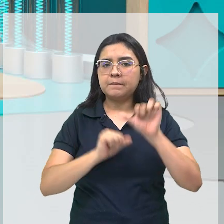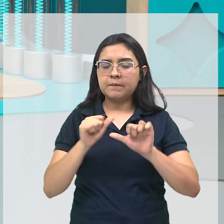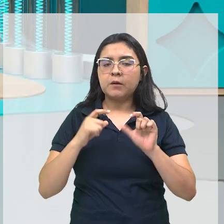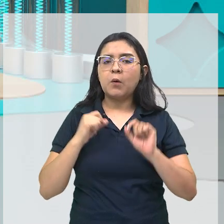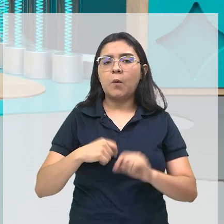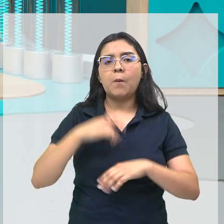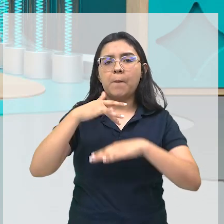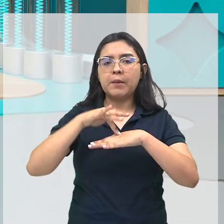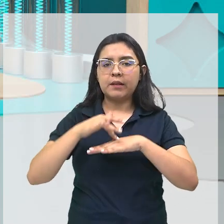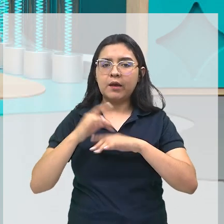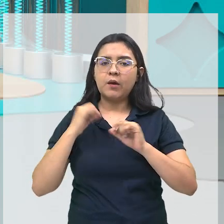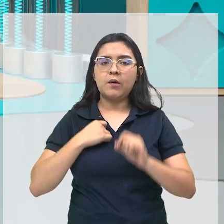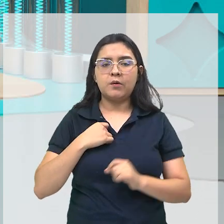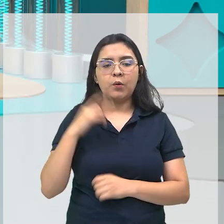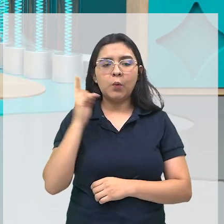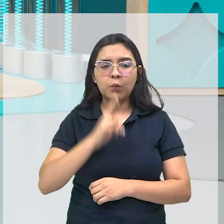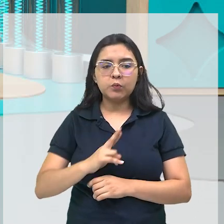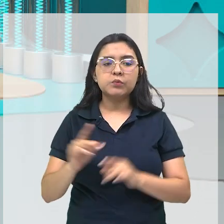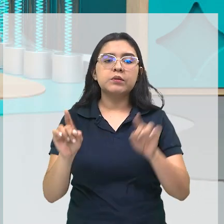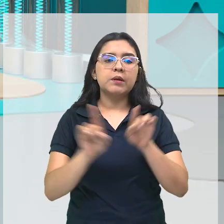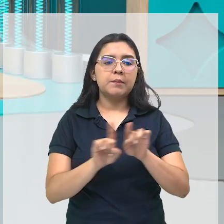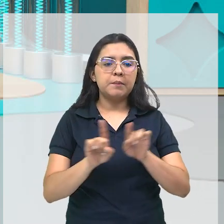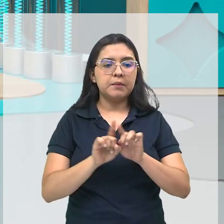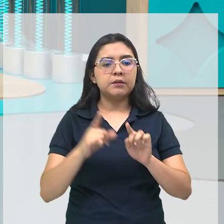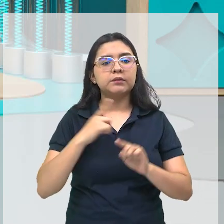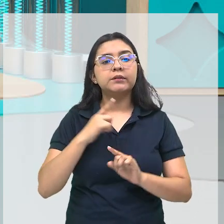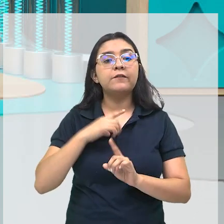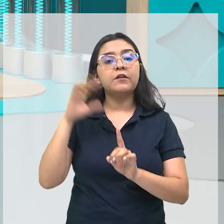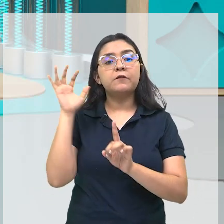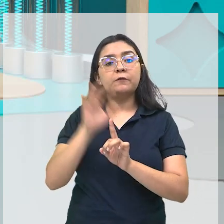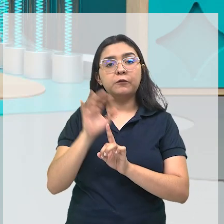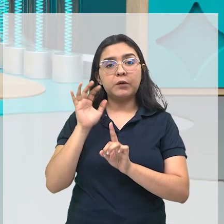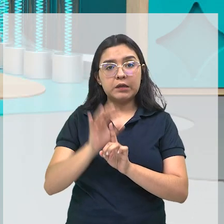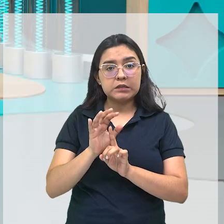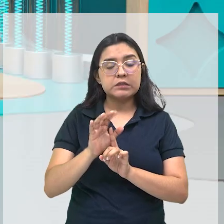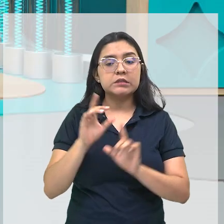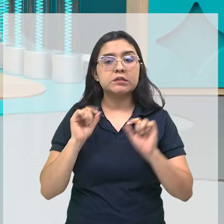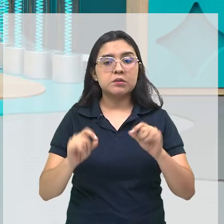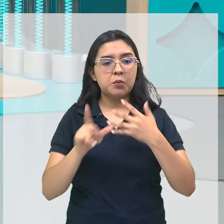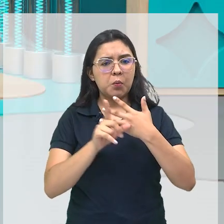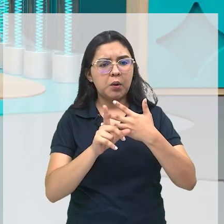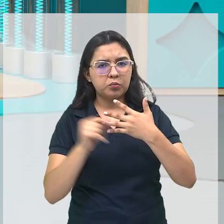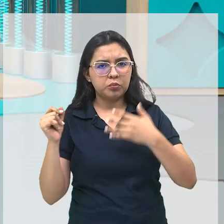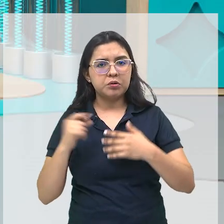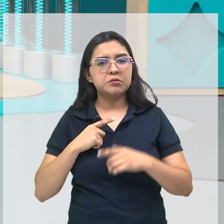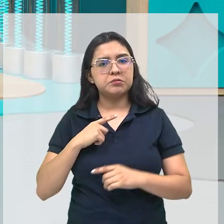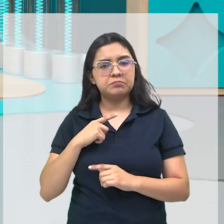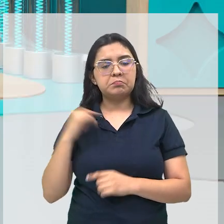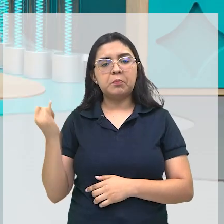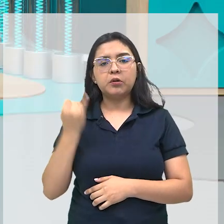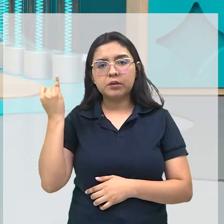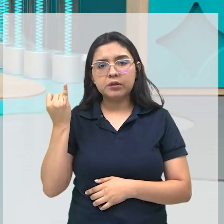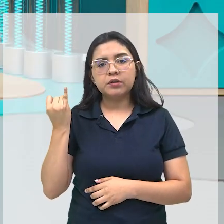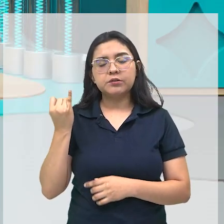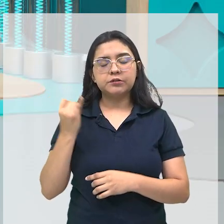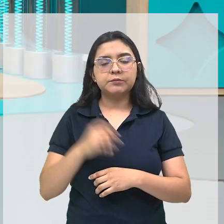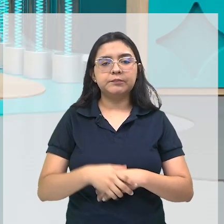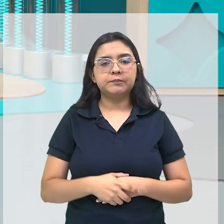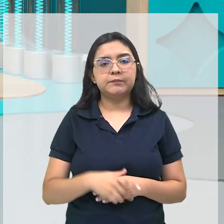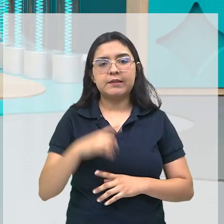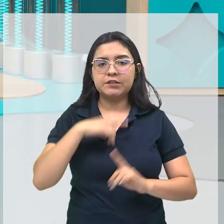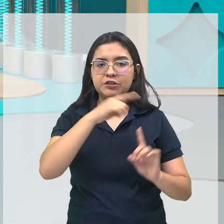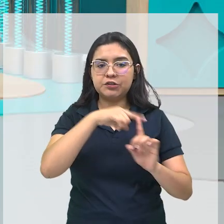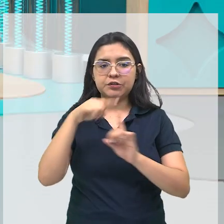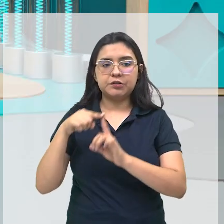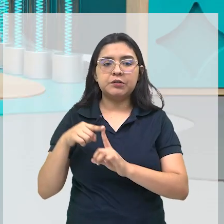bom? A dança moderna também a gente teve aí grande influência e são nomes muito fortes dentro desse estilo,